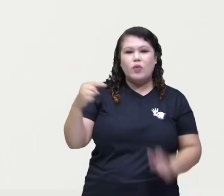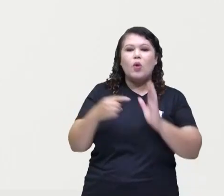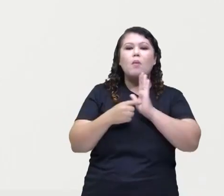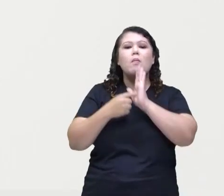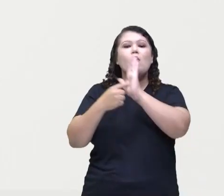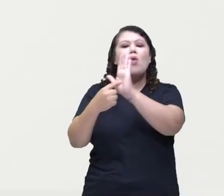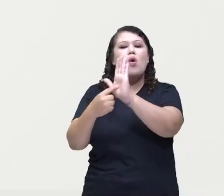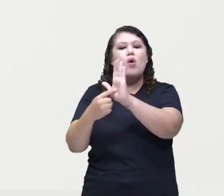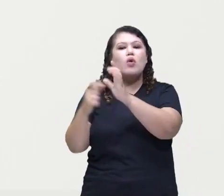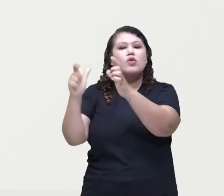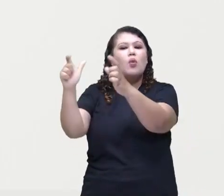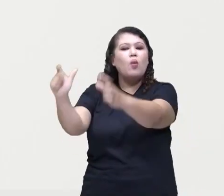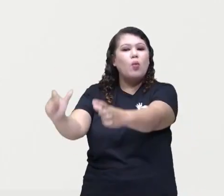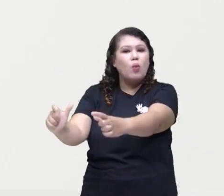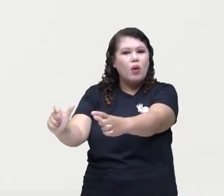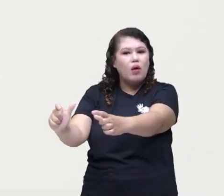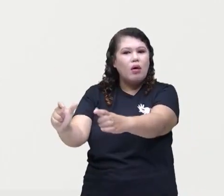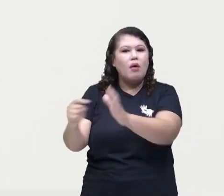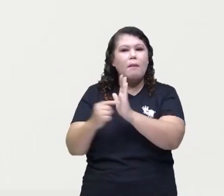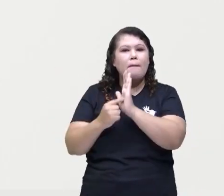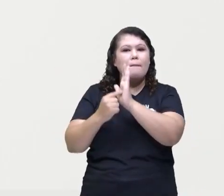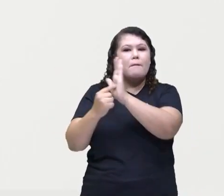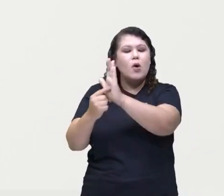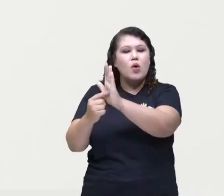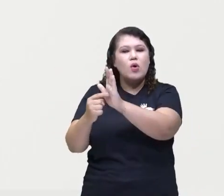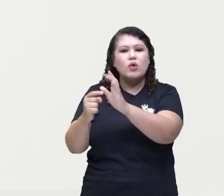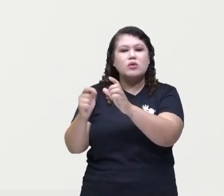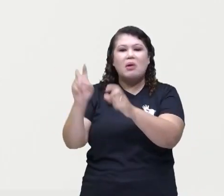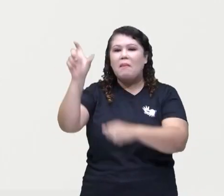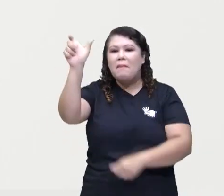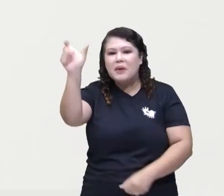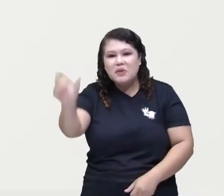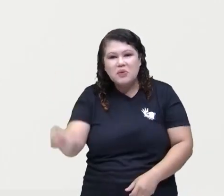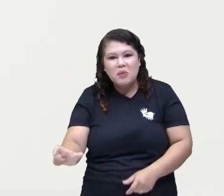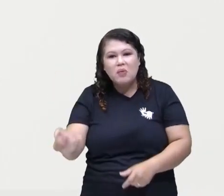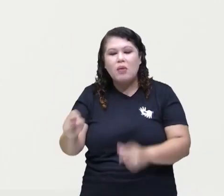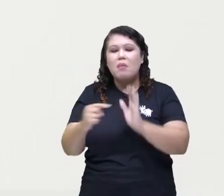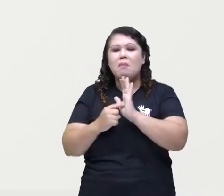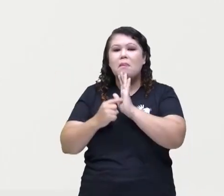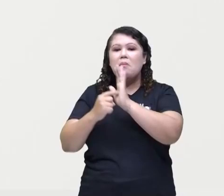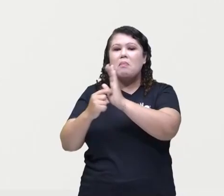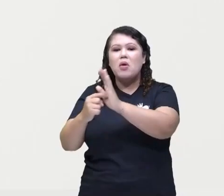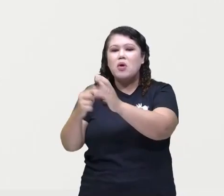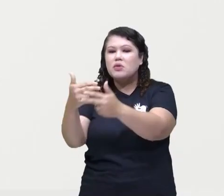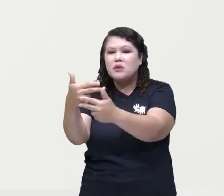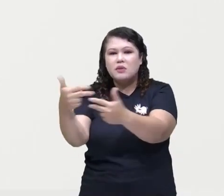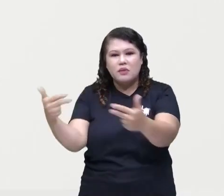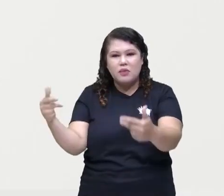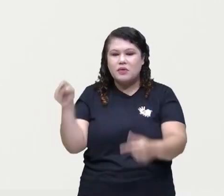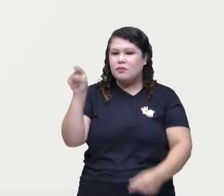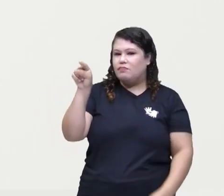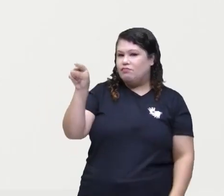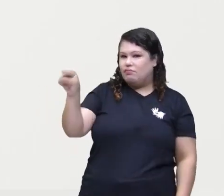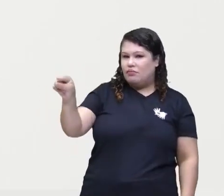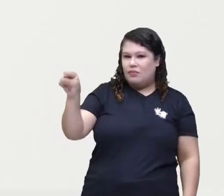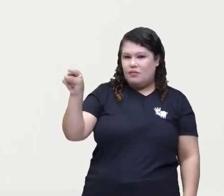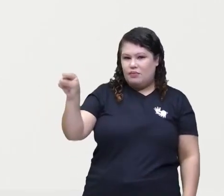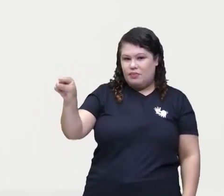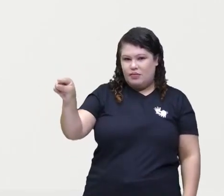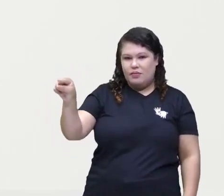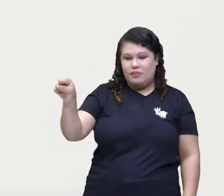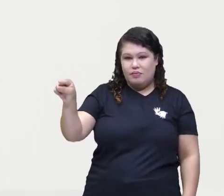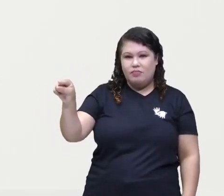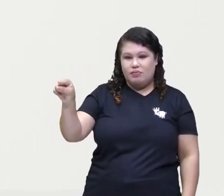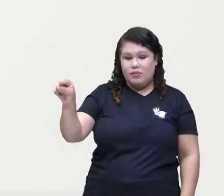para mostrar, para apontar, que é o que ele está fazendo, um tempo ou situação